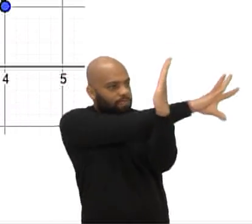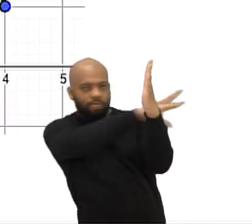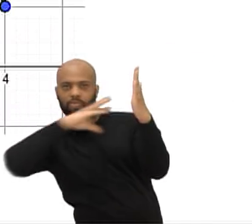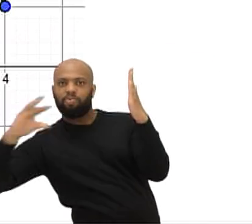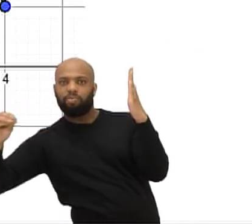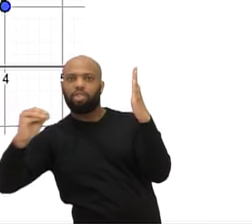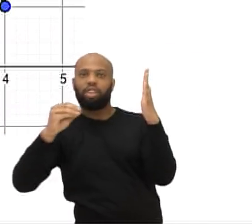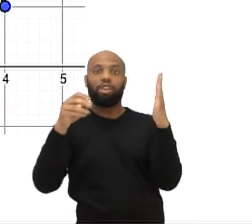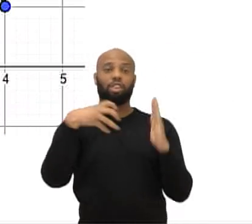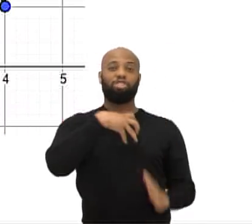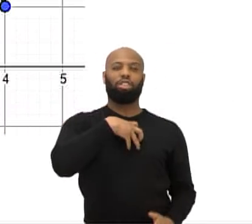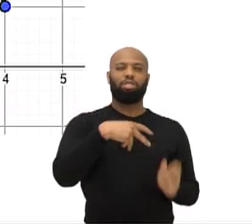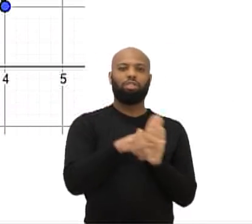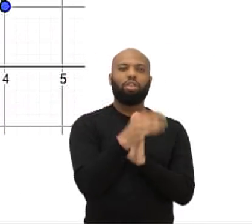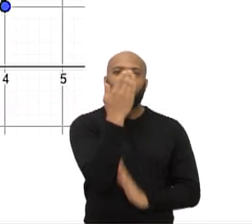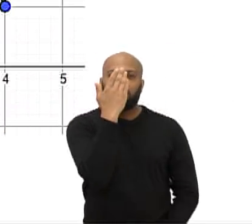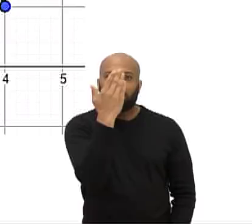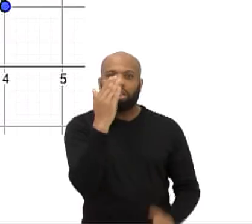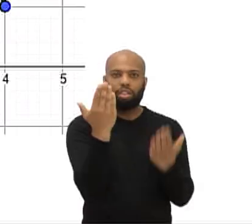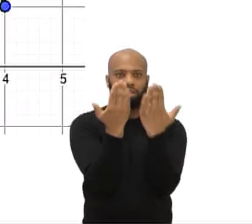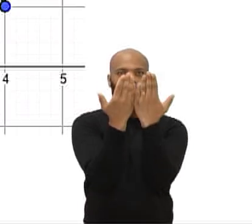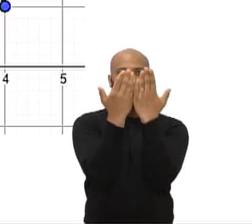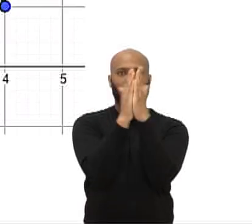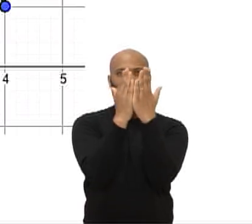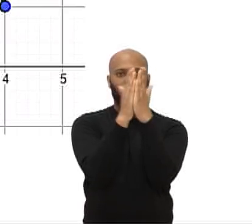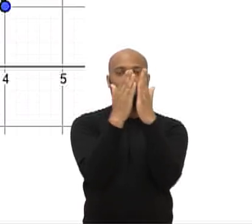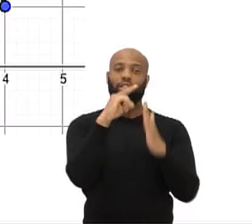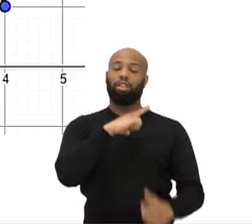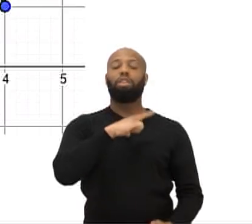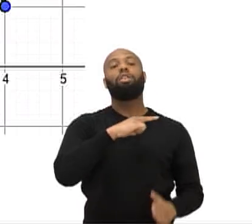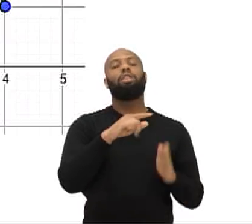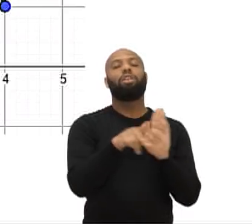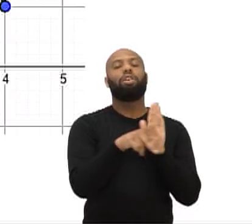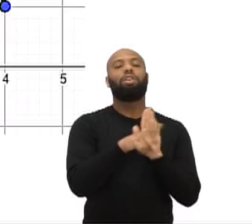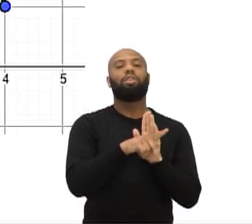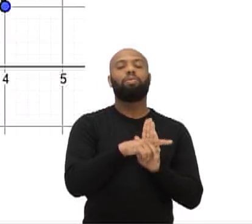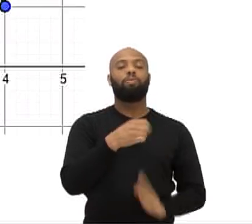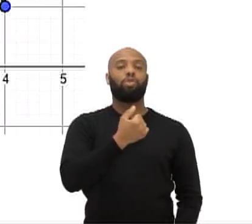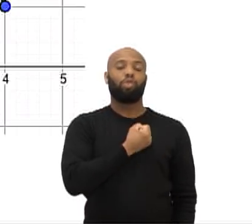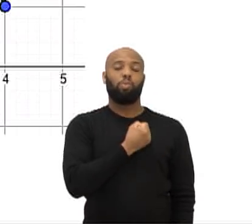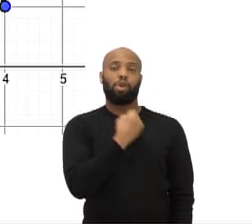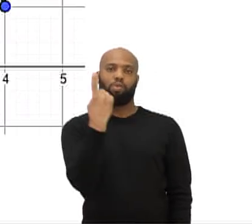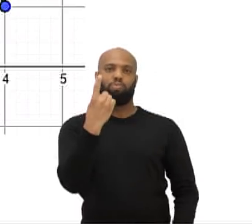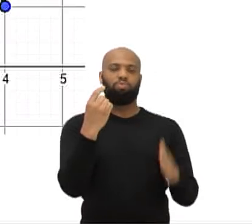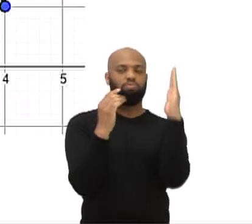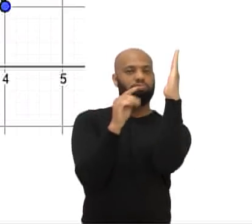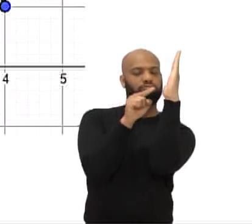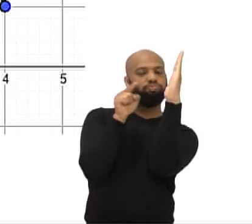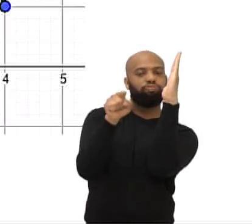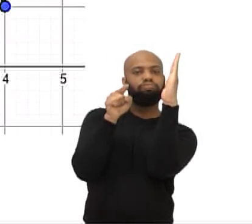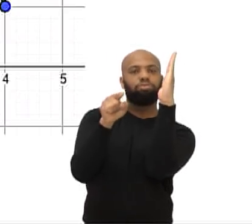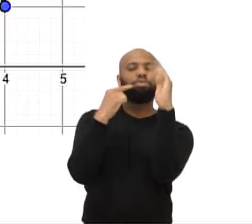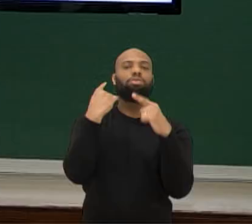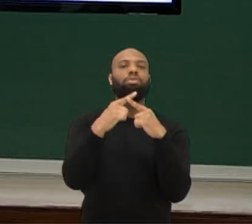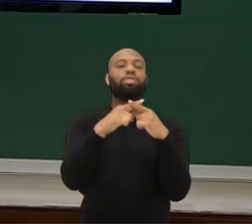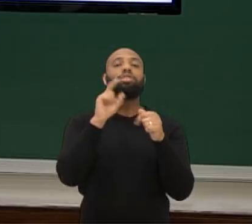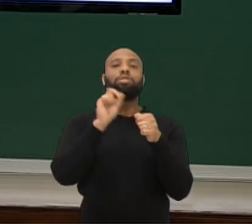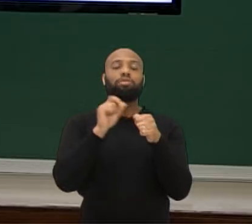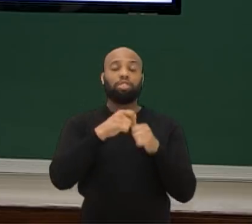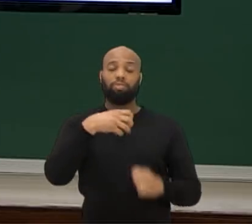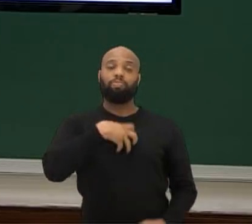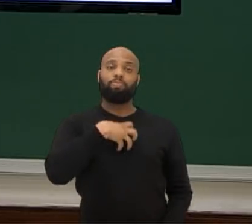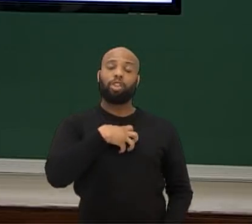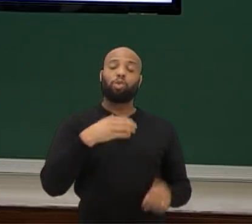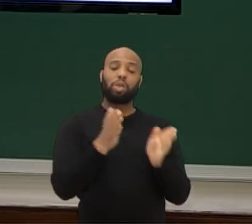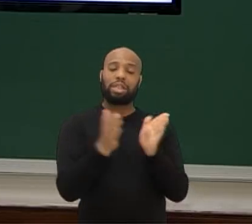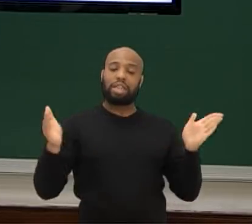da técnica de reflexo, na simetria de reflexo, para o quadrante 1, mantendo a sua proporção.